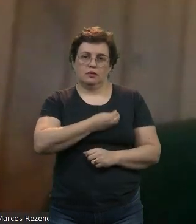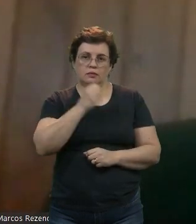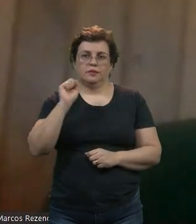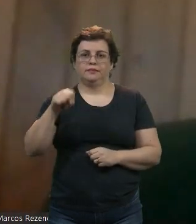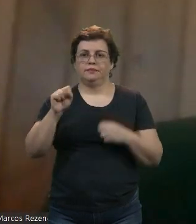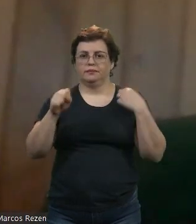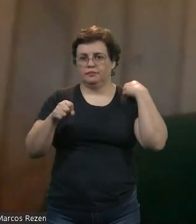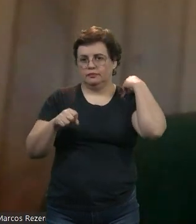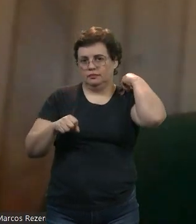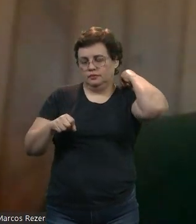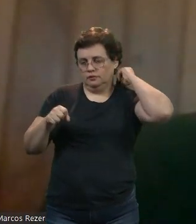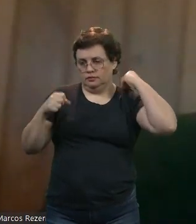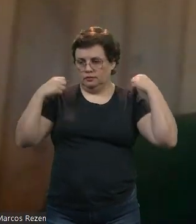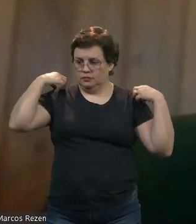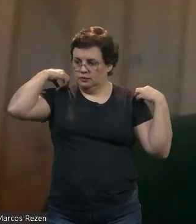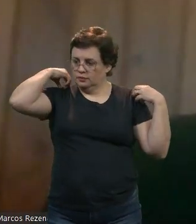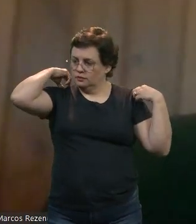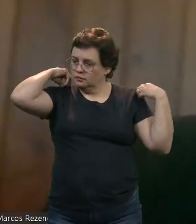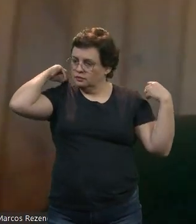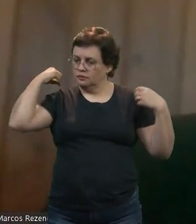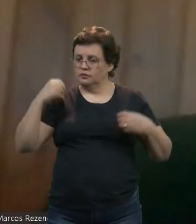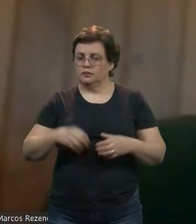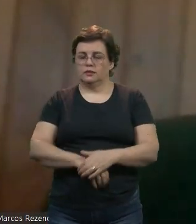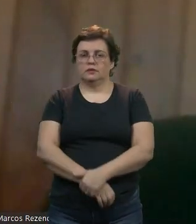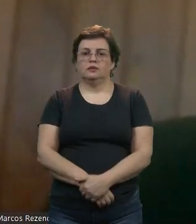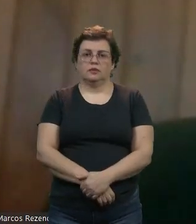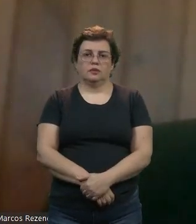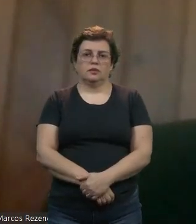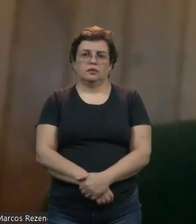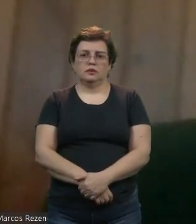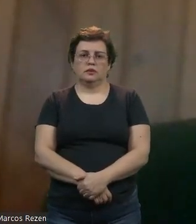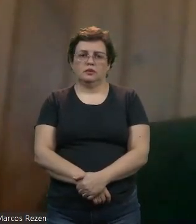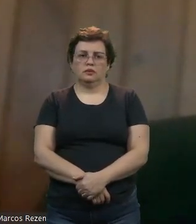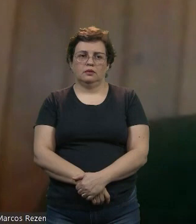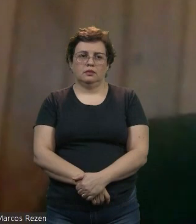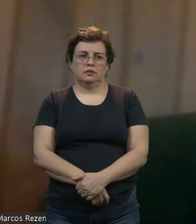das sessões camarárias a partir de segunda-feira que vem.